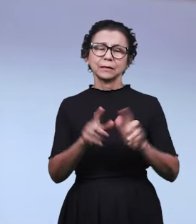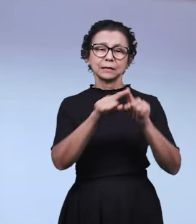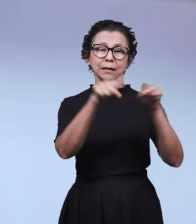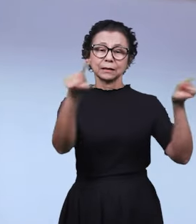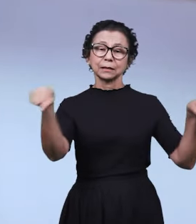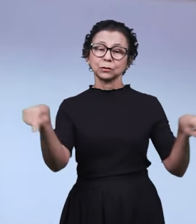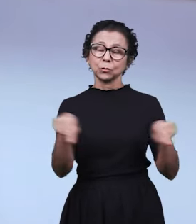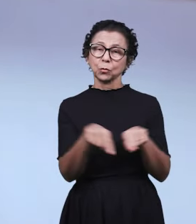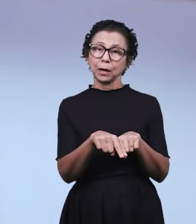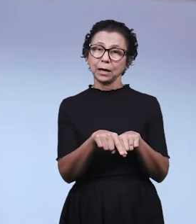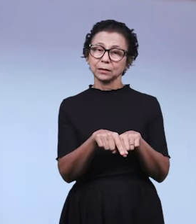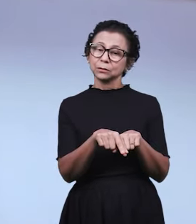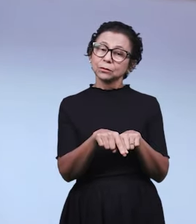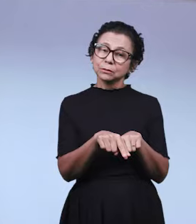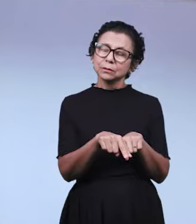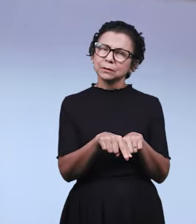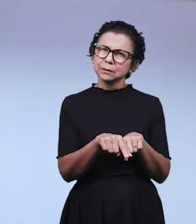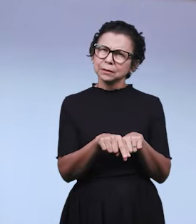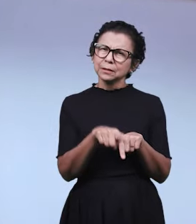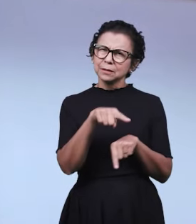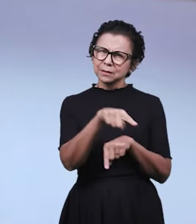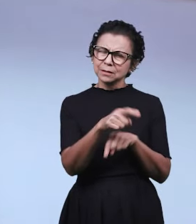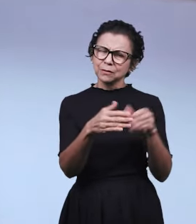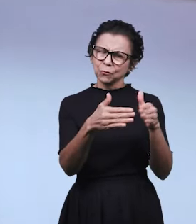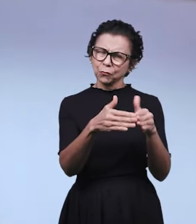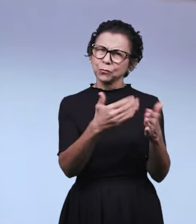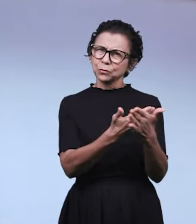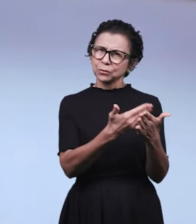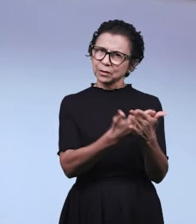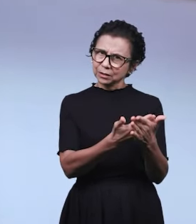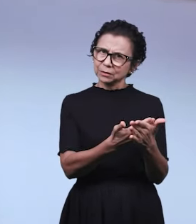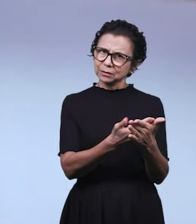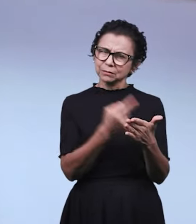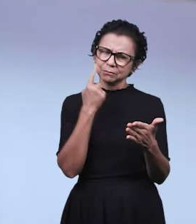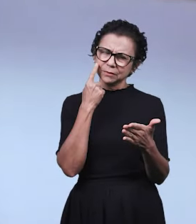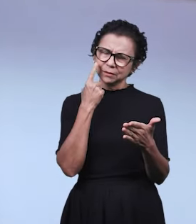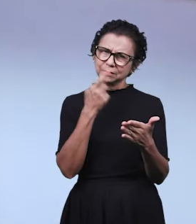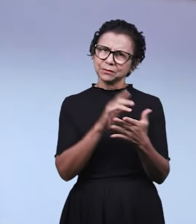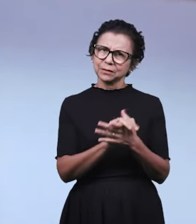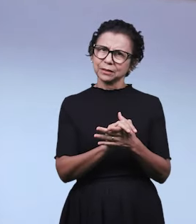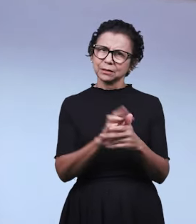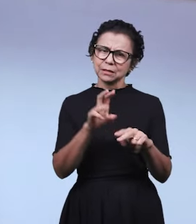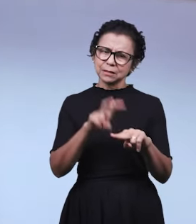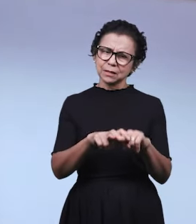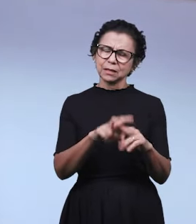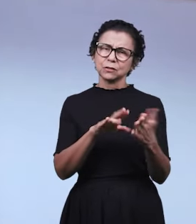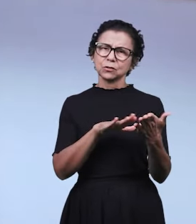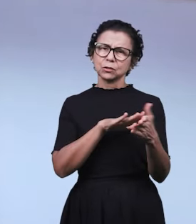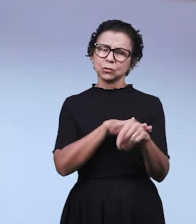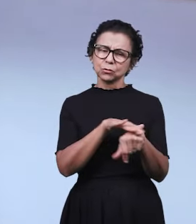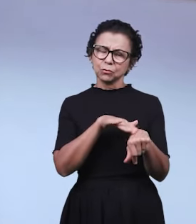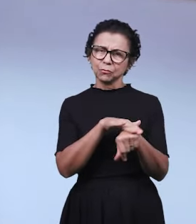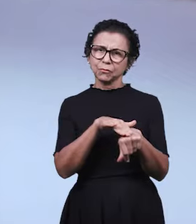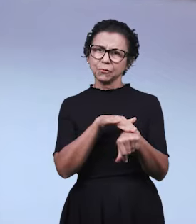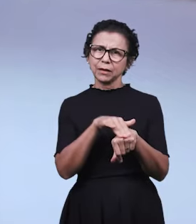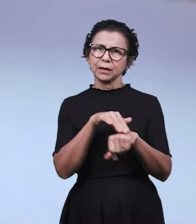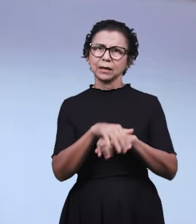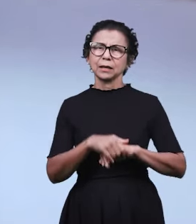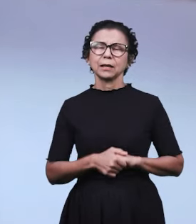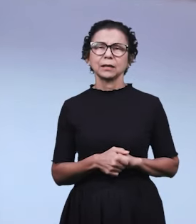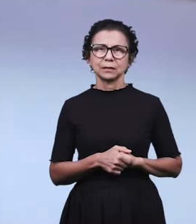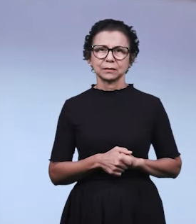que eles estão de fato estudando. Então ajude-os, sente com eles, converse, assista esse